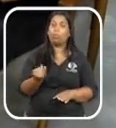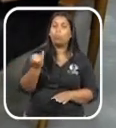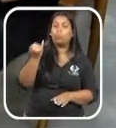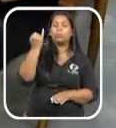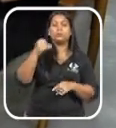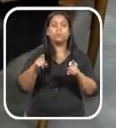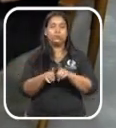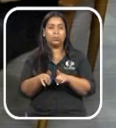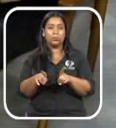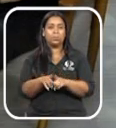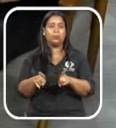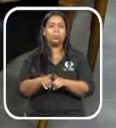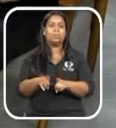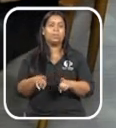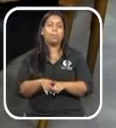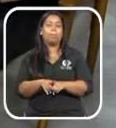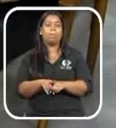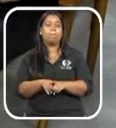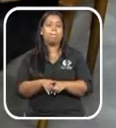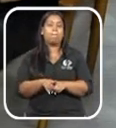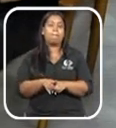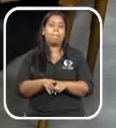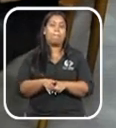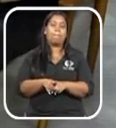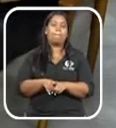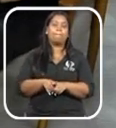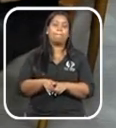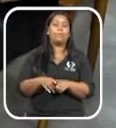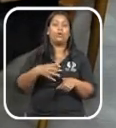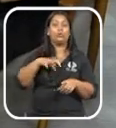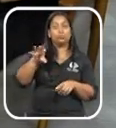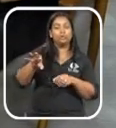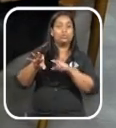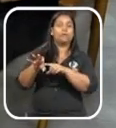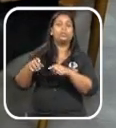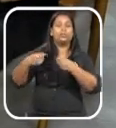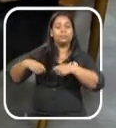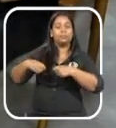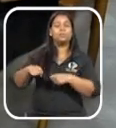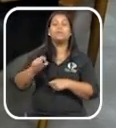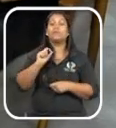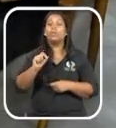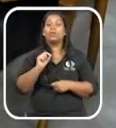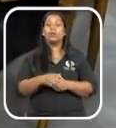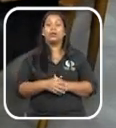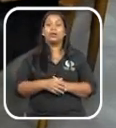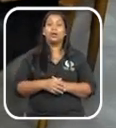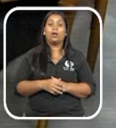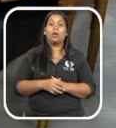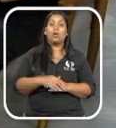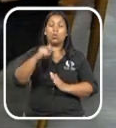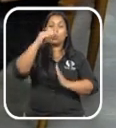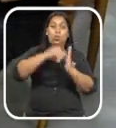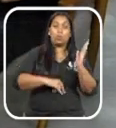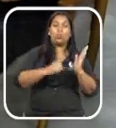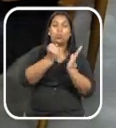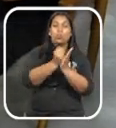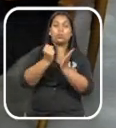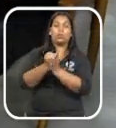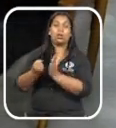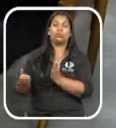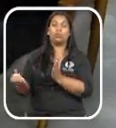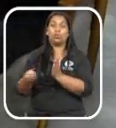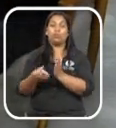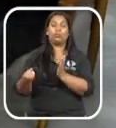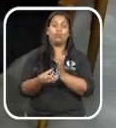o critério que ele deveria, é a renovação do contrato do transporte urbano coletivo, que